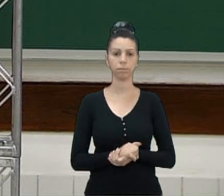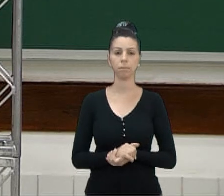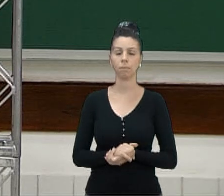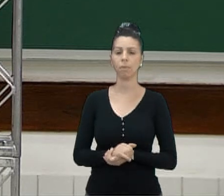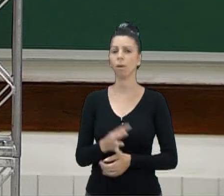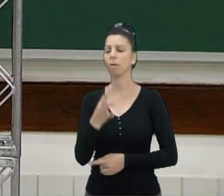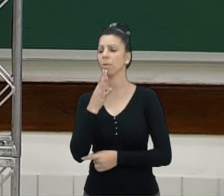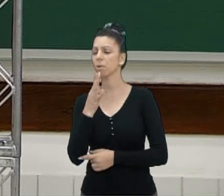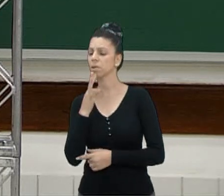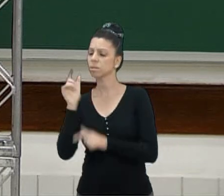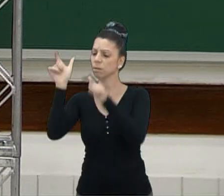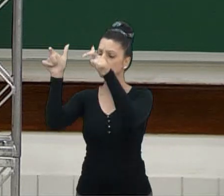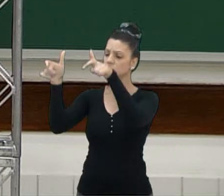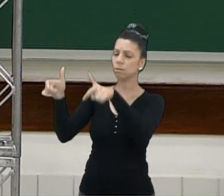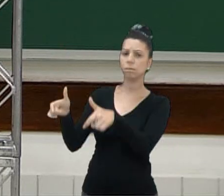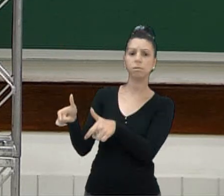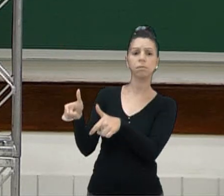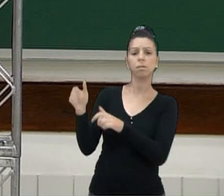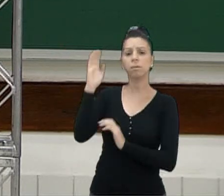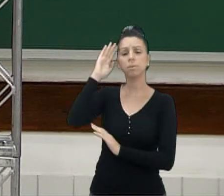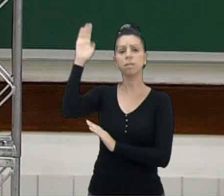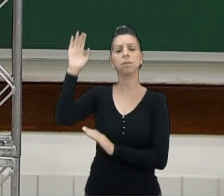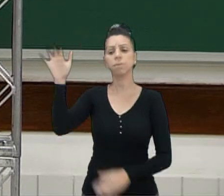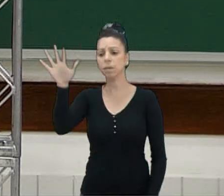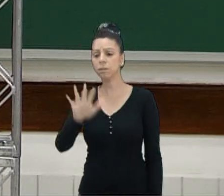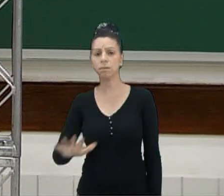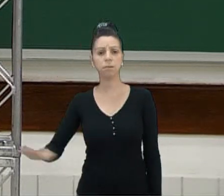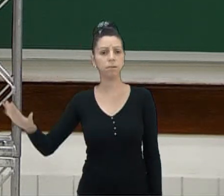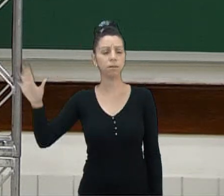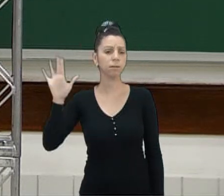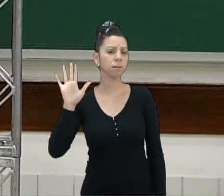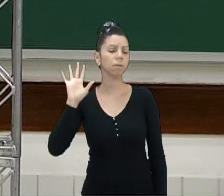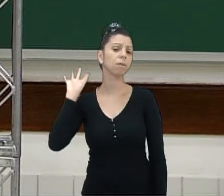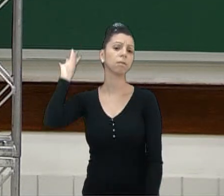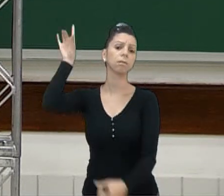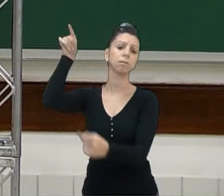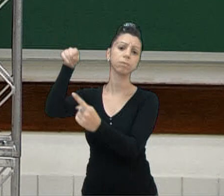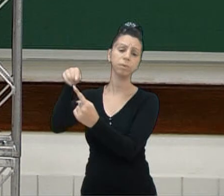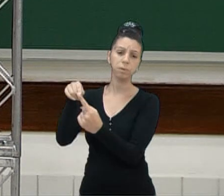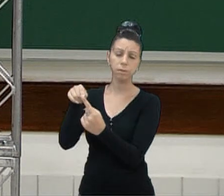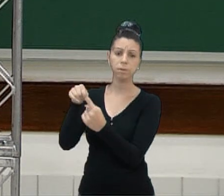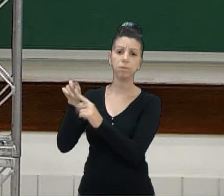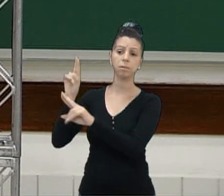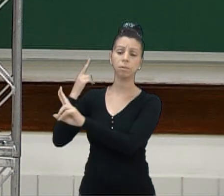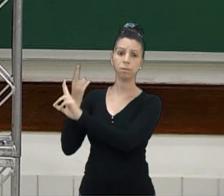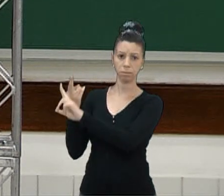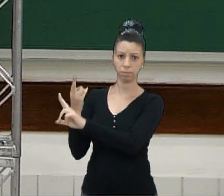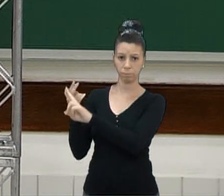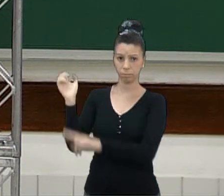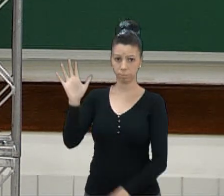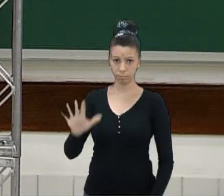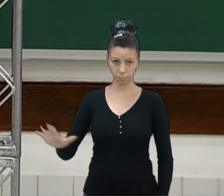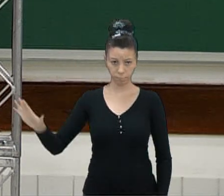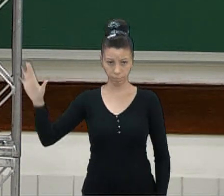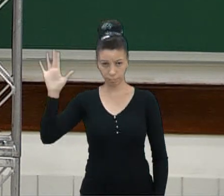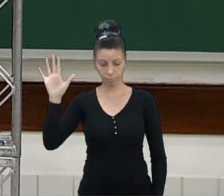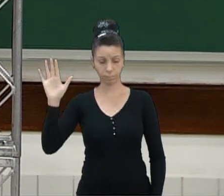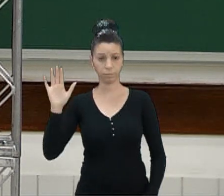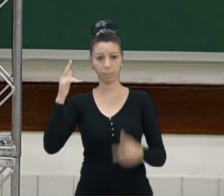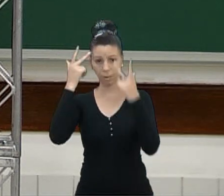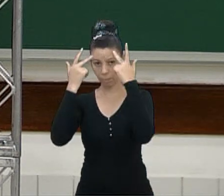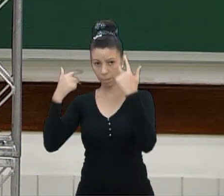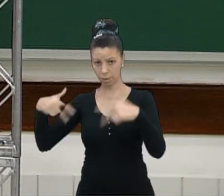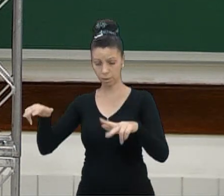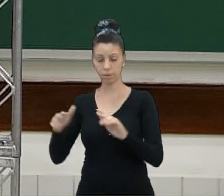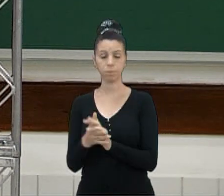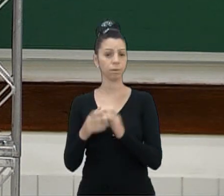identificar a localização, principais áreas, finalidades da utilização dessas áreas naturais e tudo mais, certo?